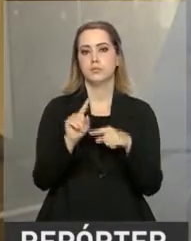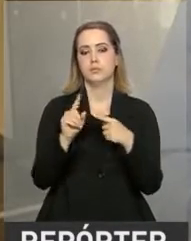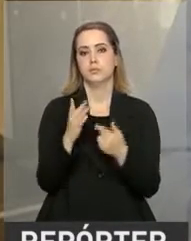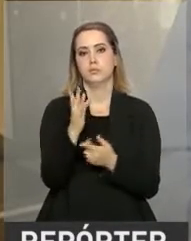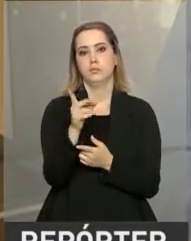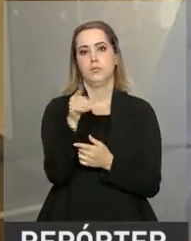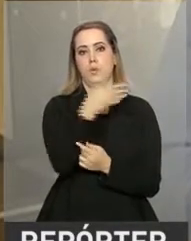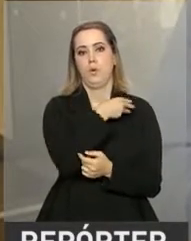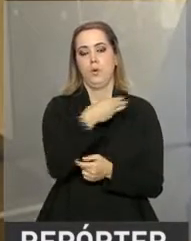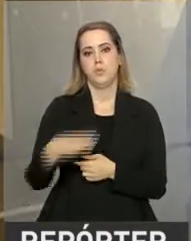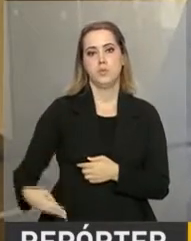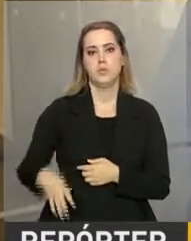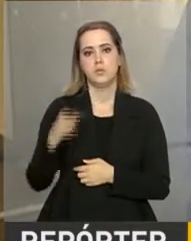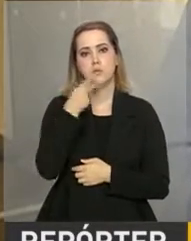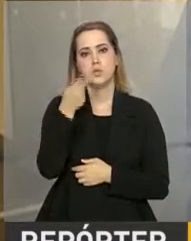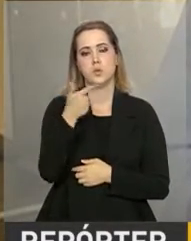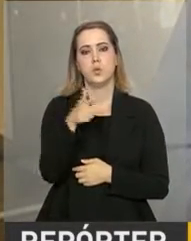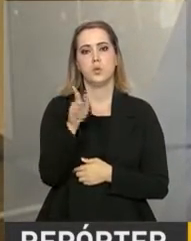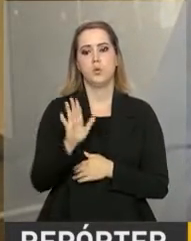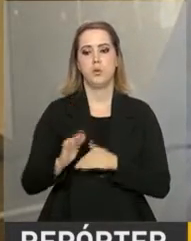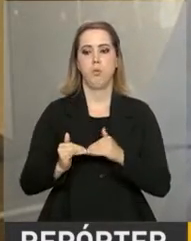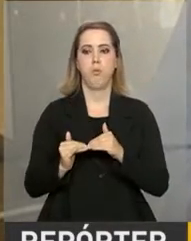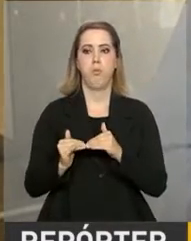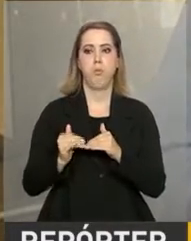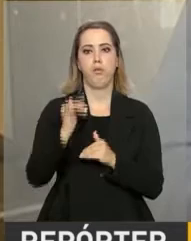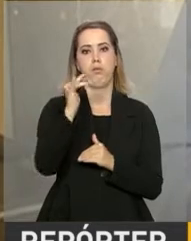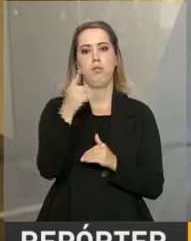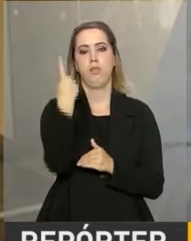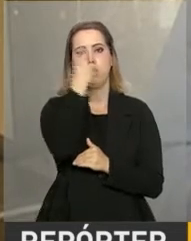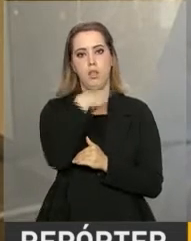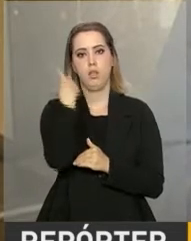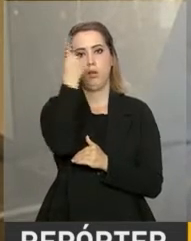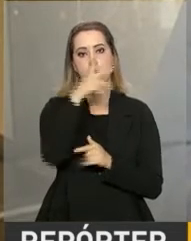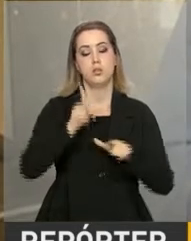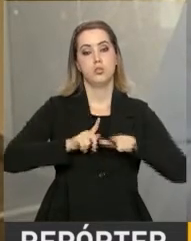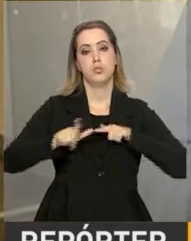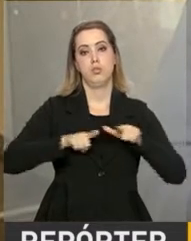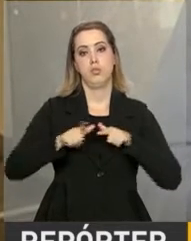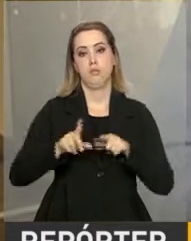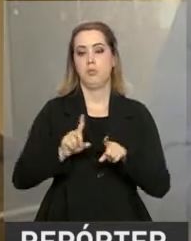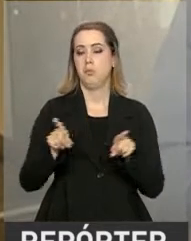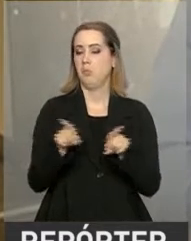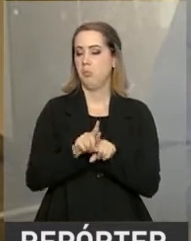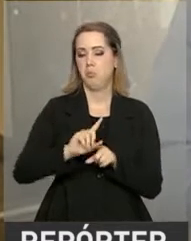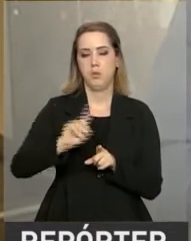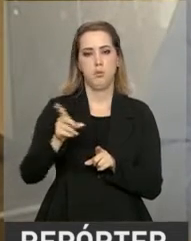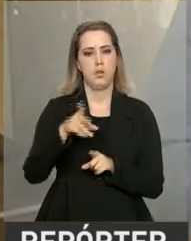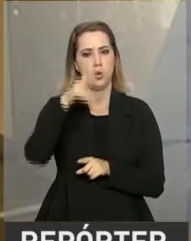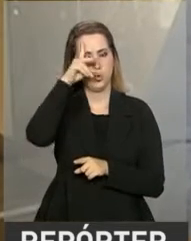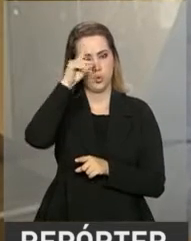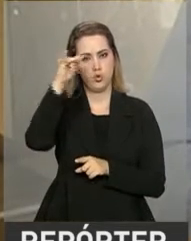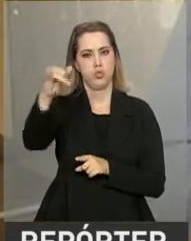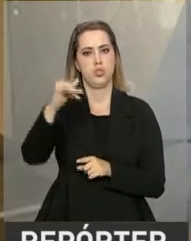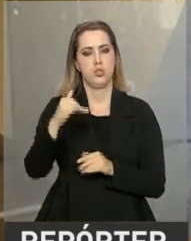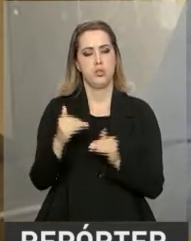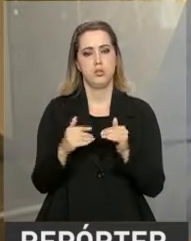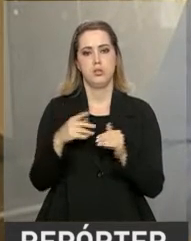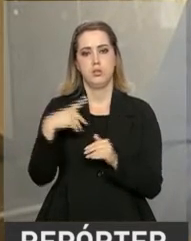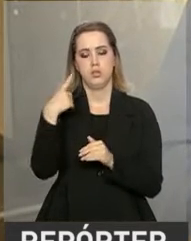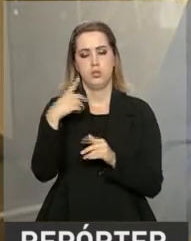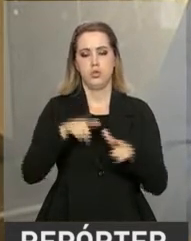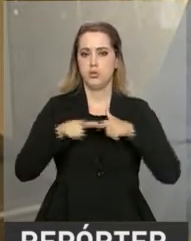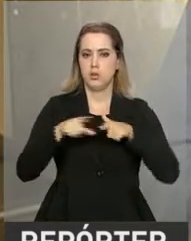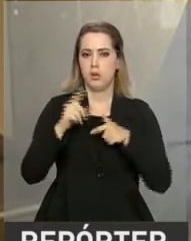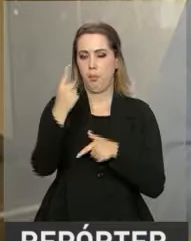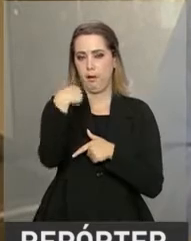disse que o governo não vai propor aumento da jornada de 44 horas semanais, nem da diária de 8 horas, como padrão nas